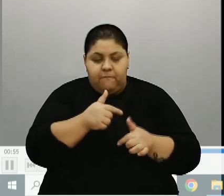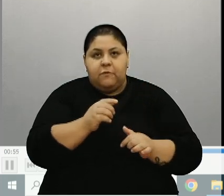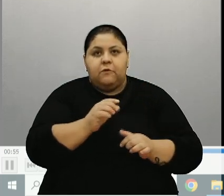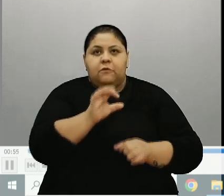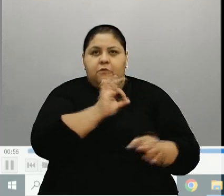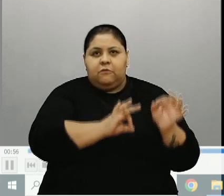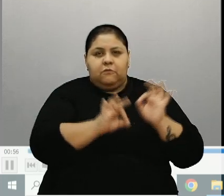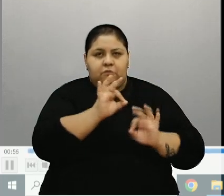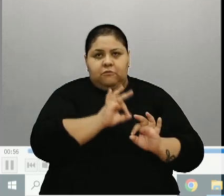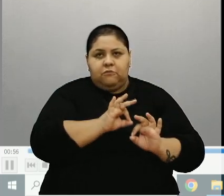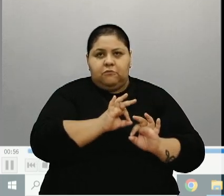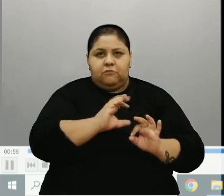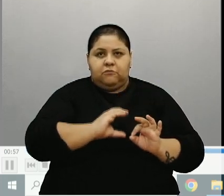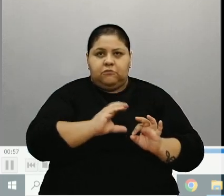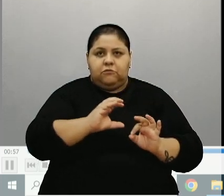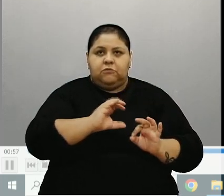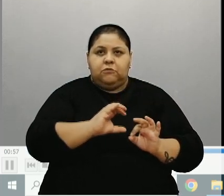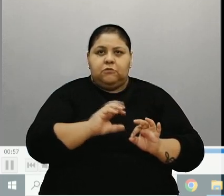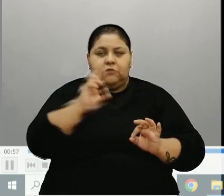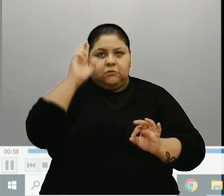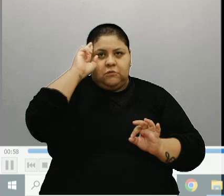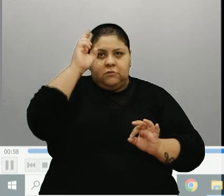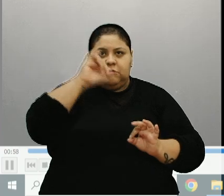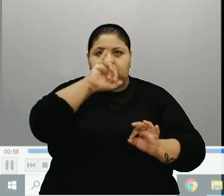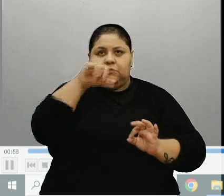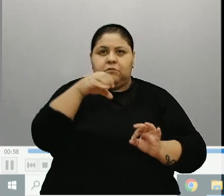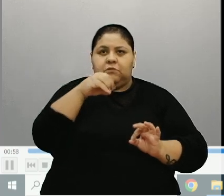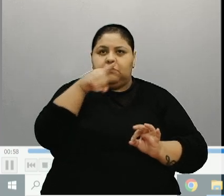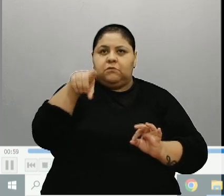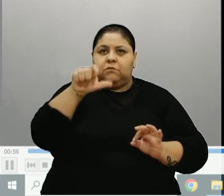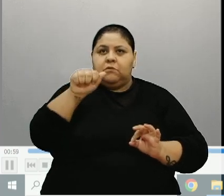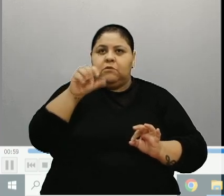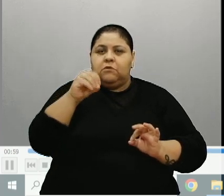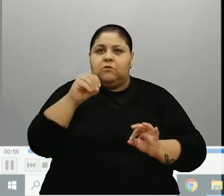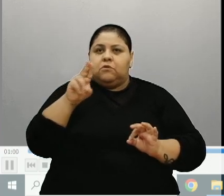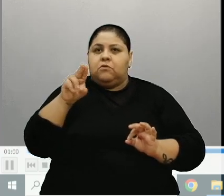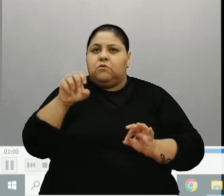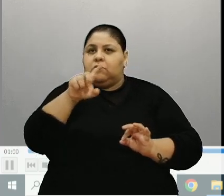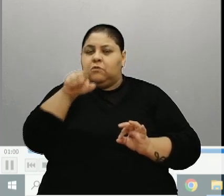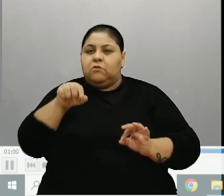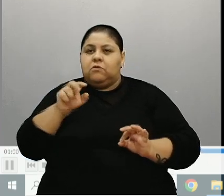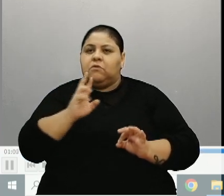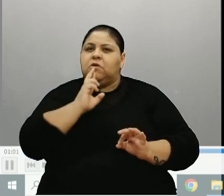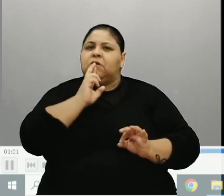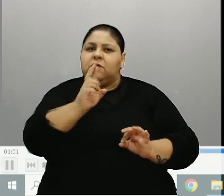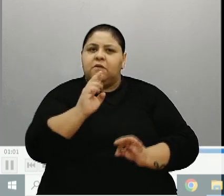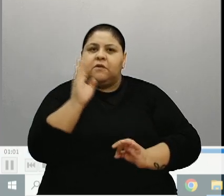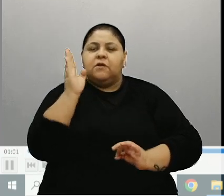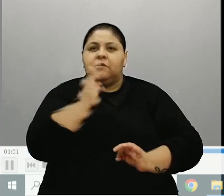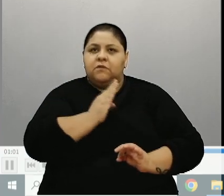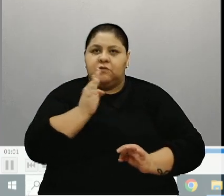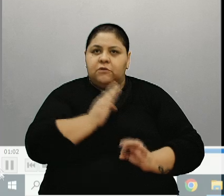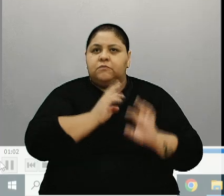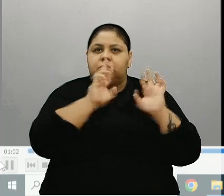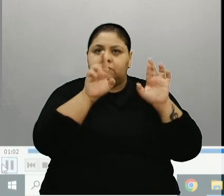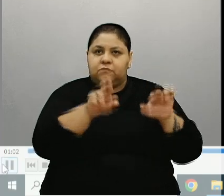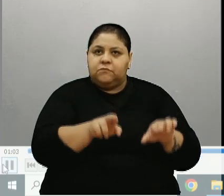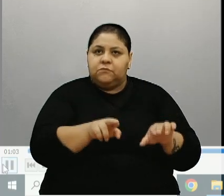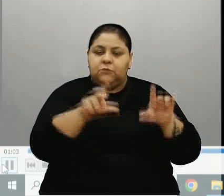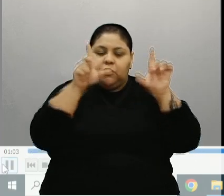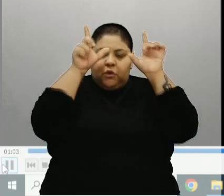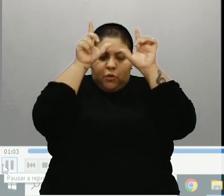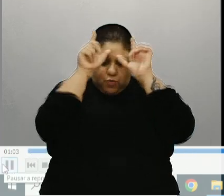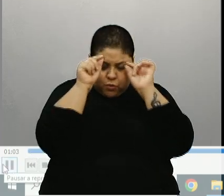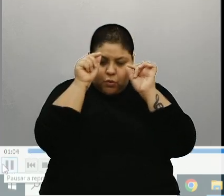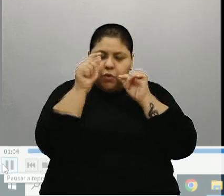pelo nosso diretor, o João Wes, e que a gente precisa dar uma resposta rapidamente para essa região aí, para aliviar os